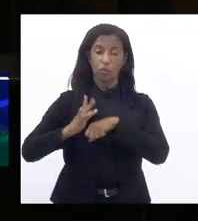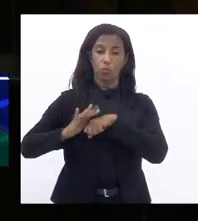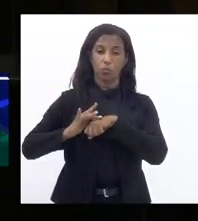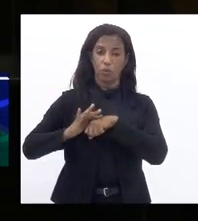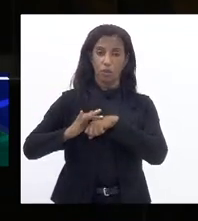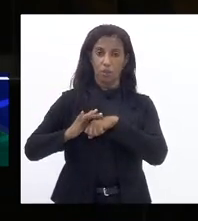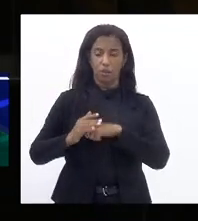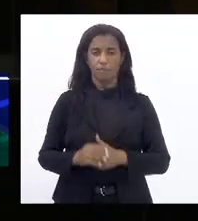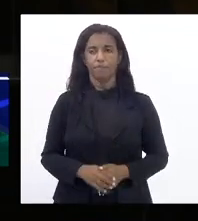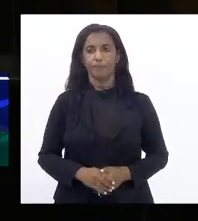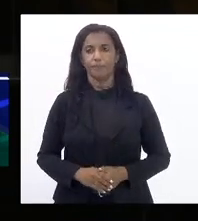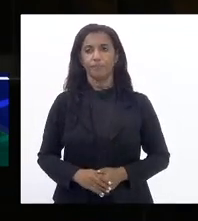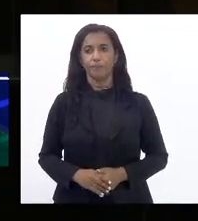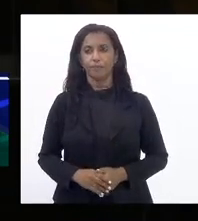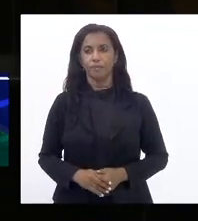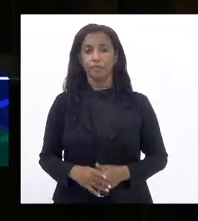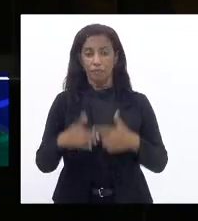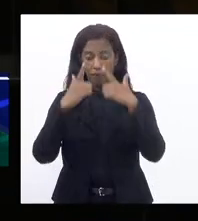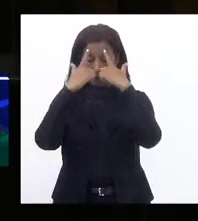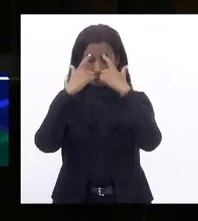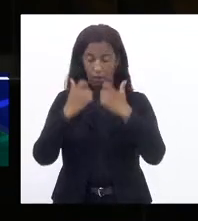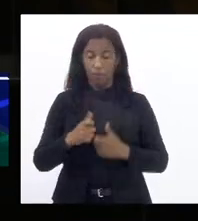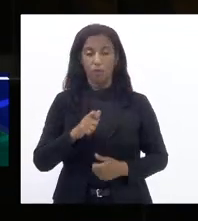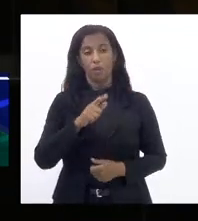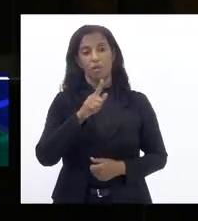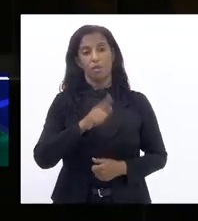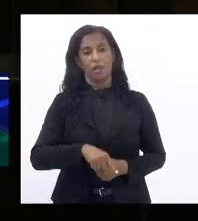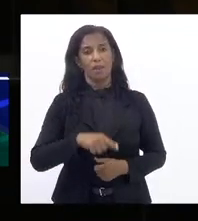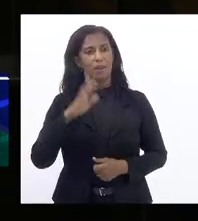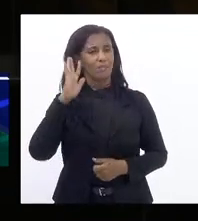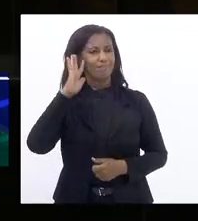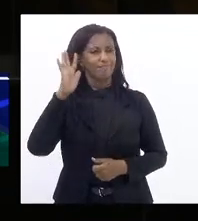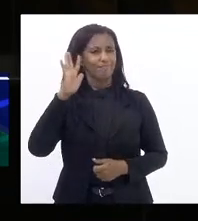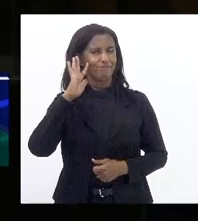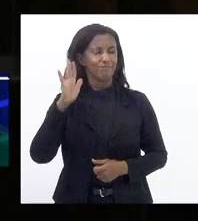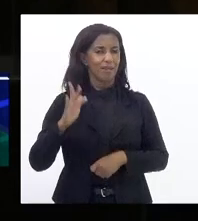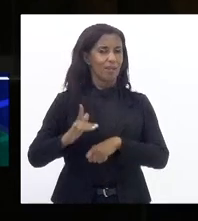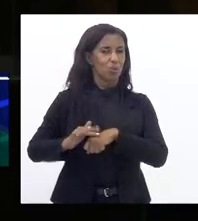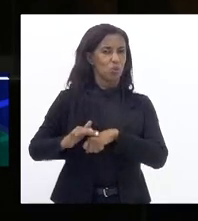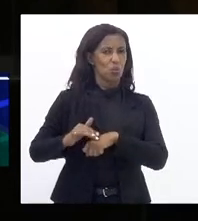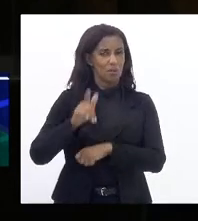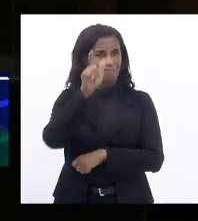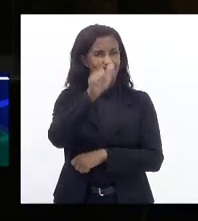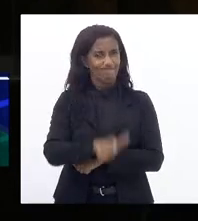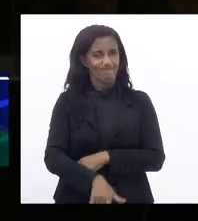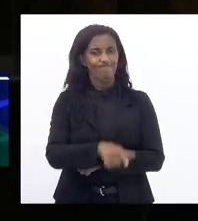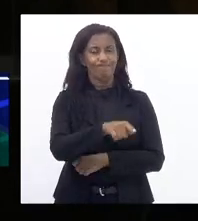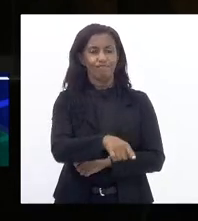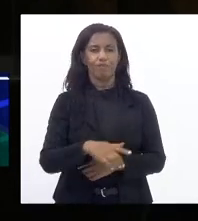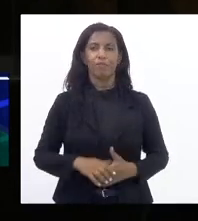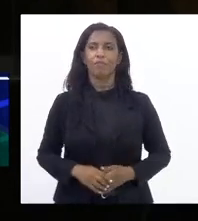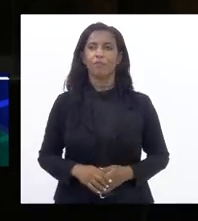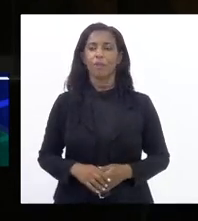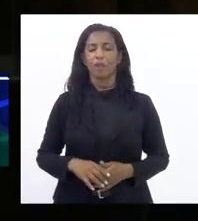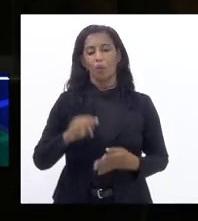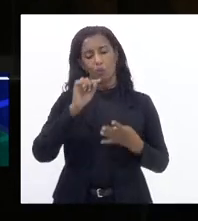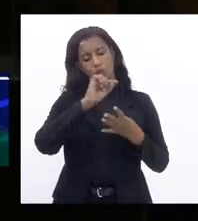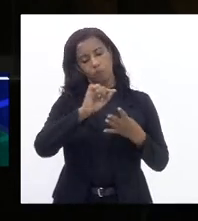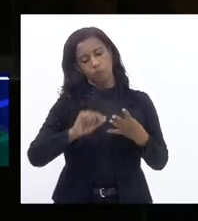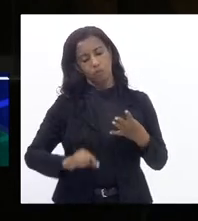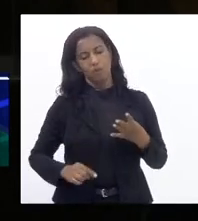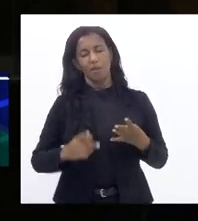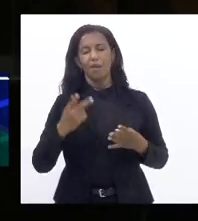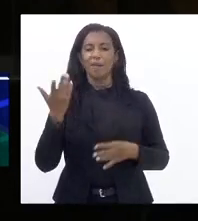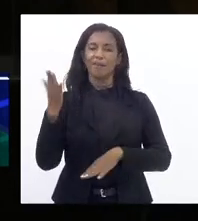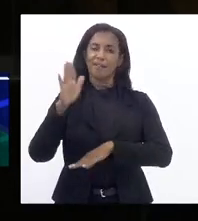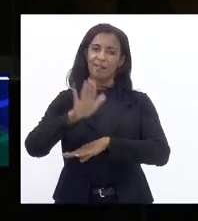adoecendo. E a violência é um reflexo disso, do adoecimento das pessoas. Então, eram essas as minhas palavras